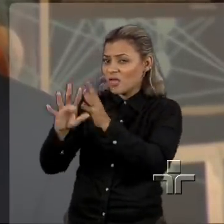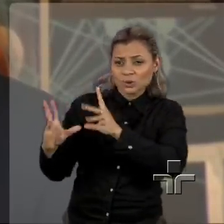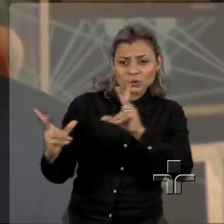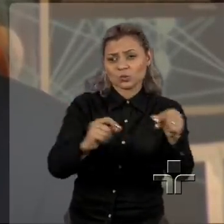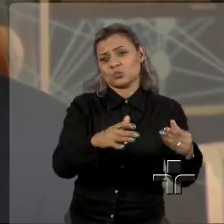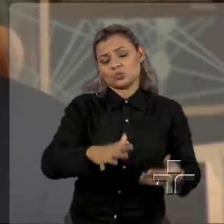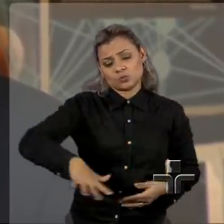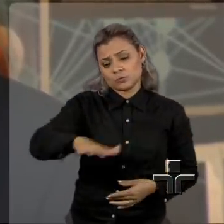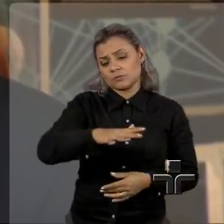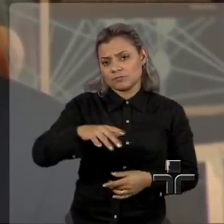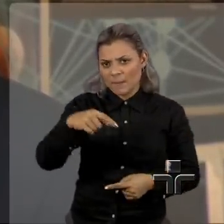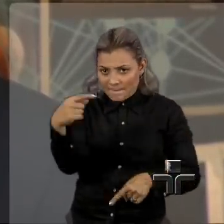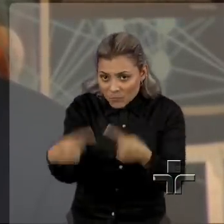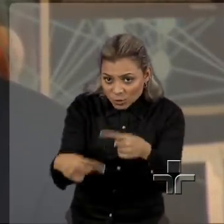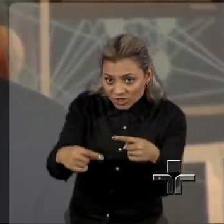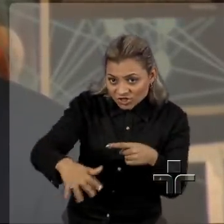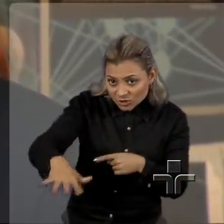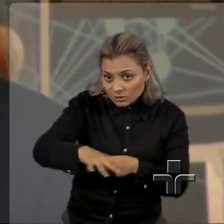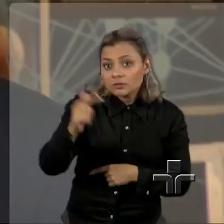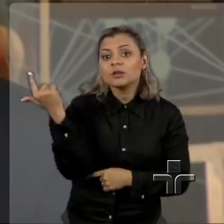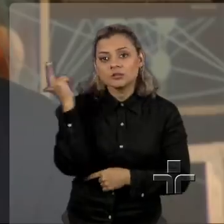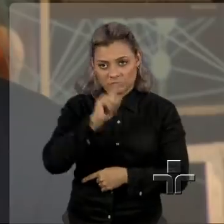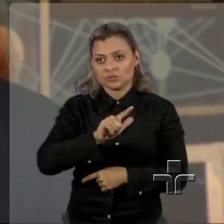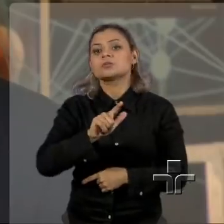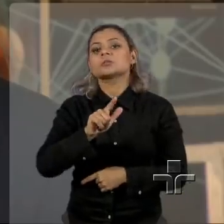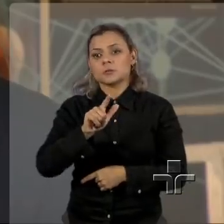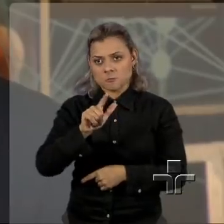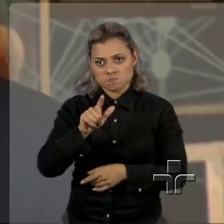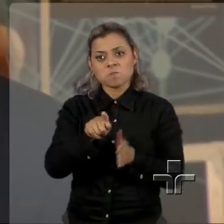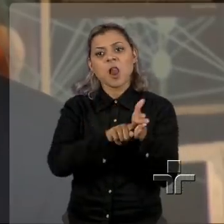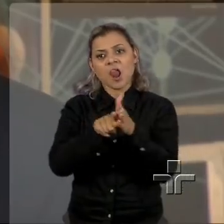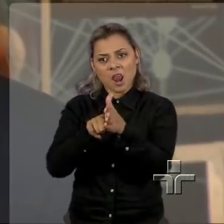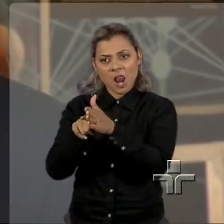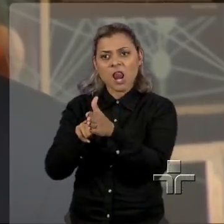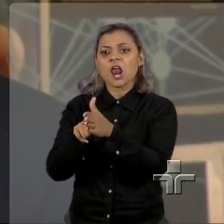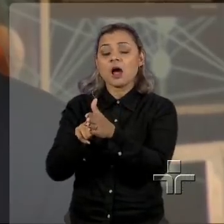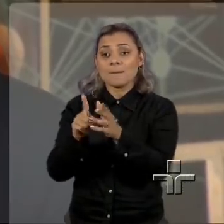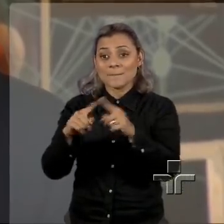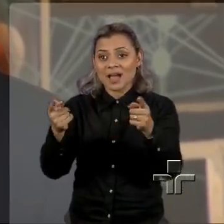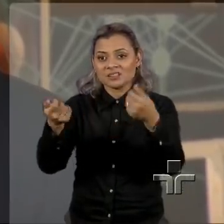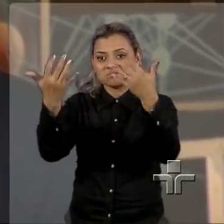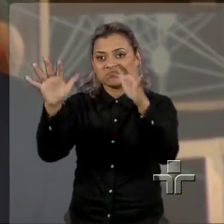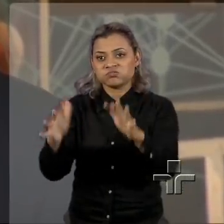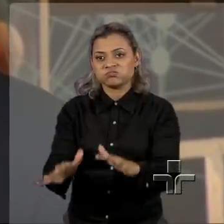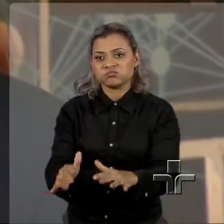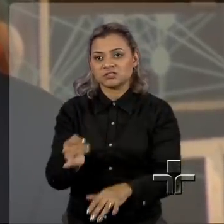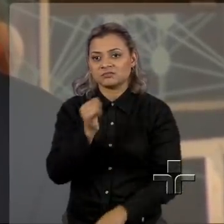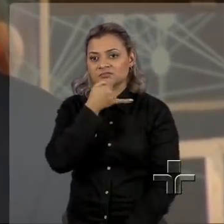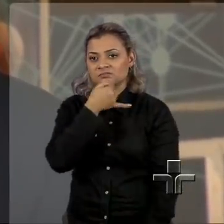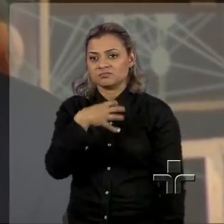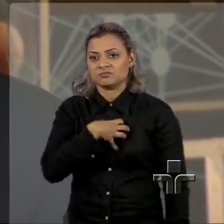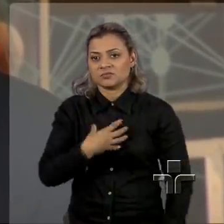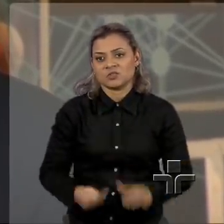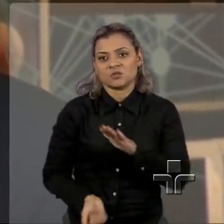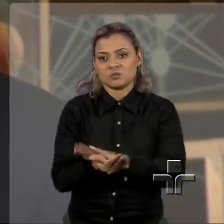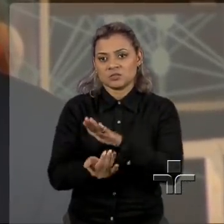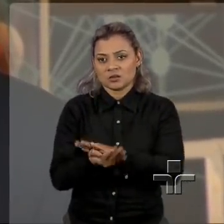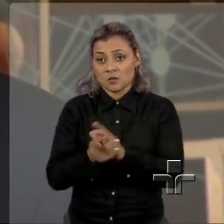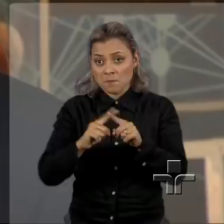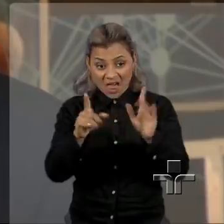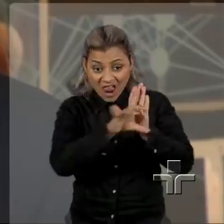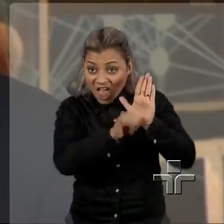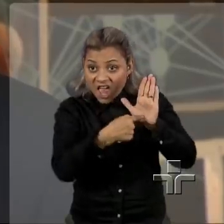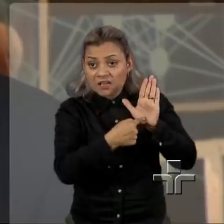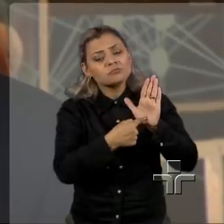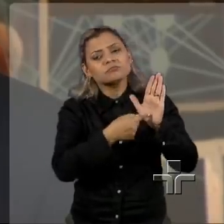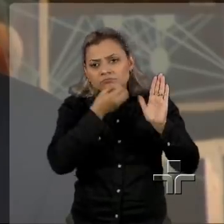que, politicamente, nós chegamos a níveis incríveis de degradação, de corrupção. Agora, em termos de lei e das instituições,